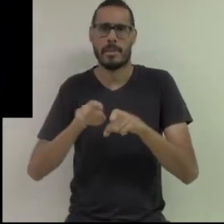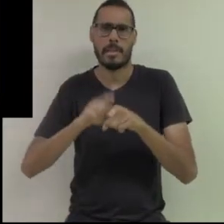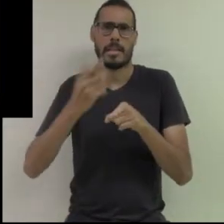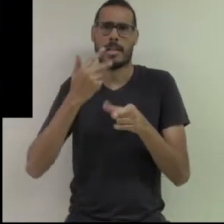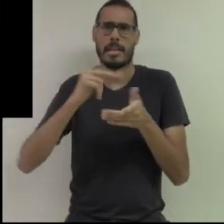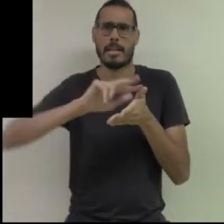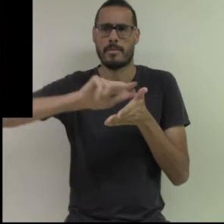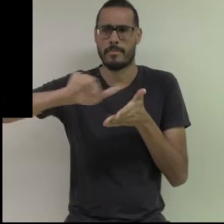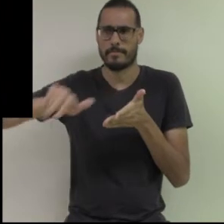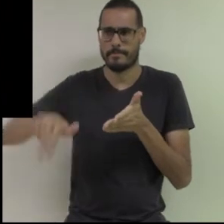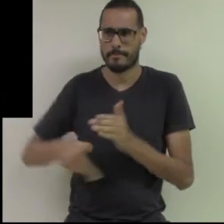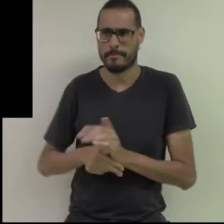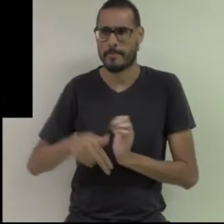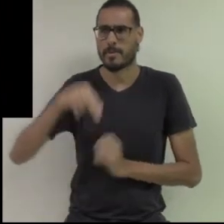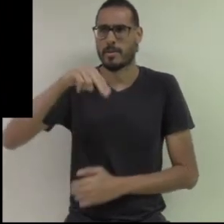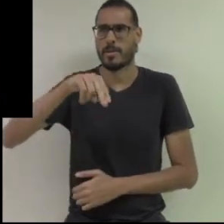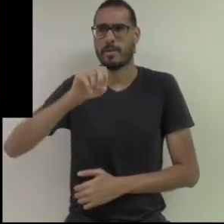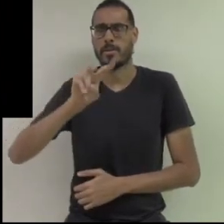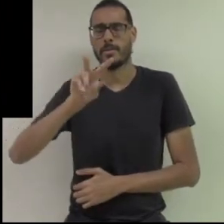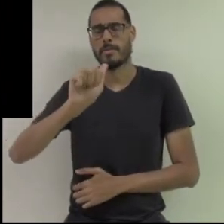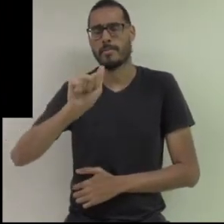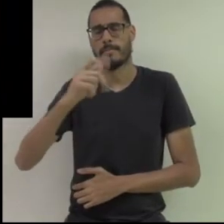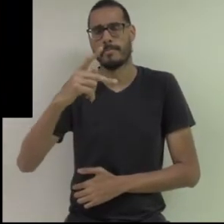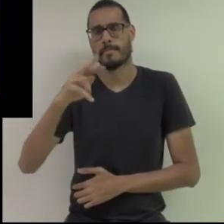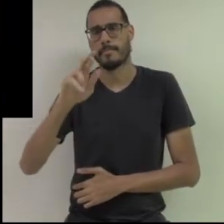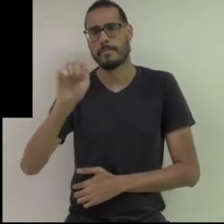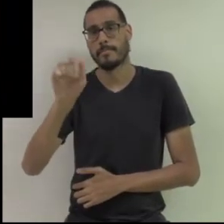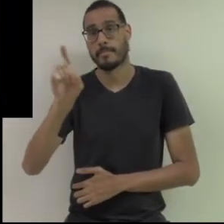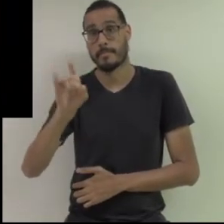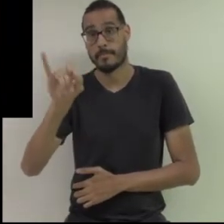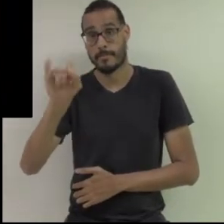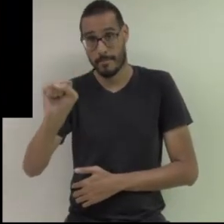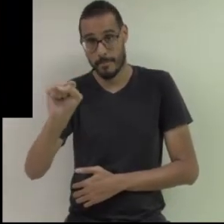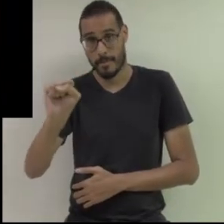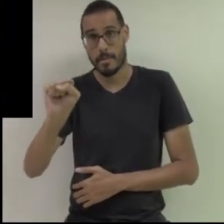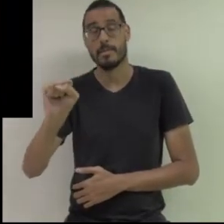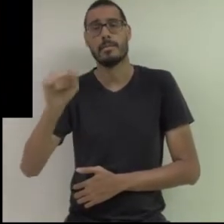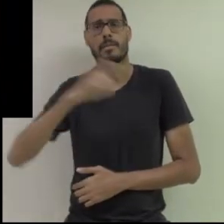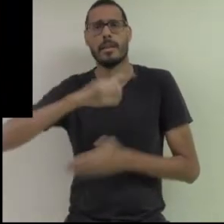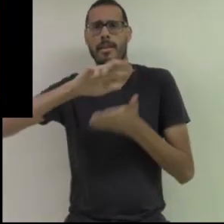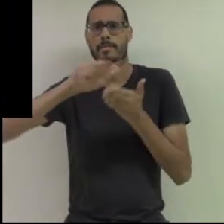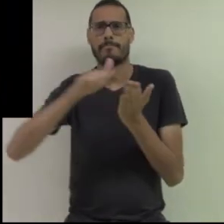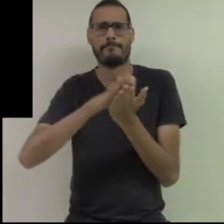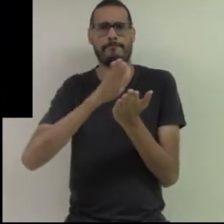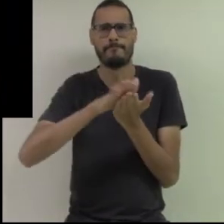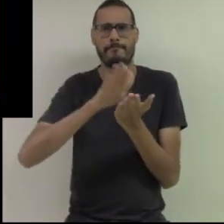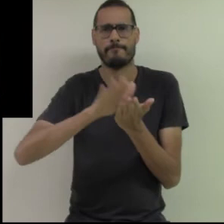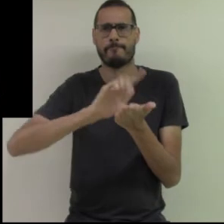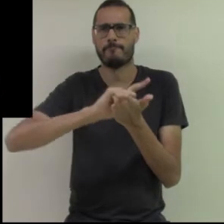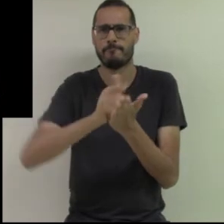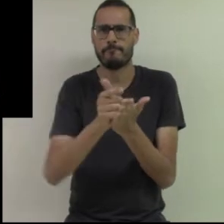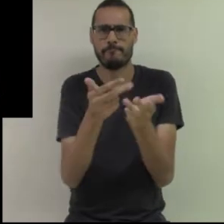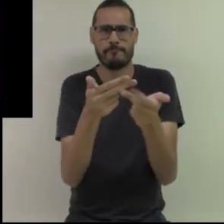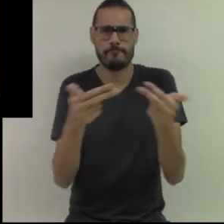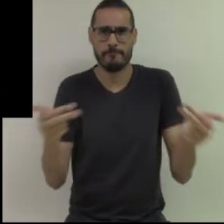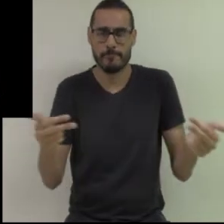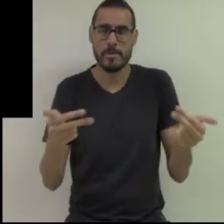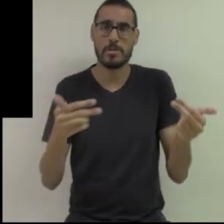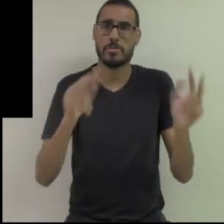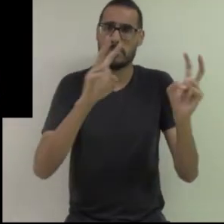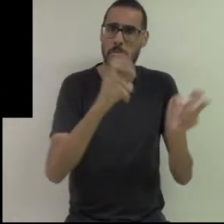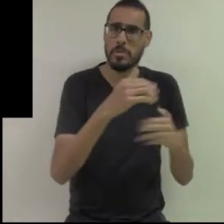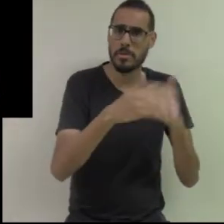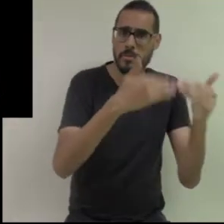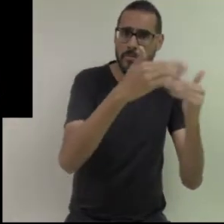diversas línguas, a Nova Praxis Editorial, que conta com várias coleções e gêneros literários, pautados em temas ligados